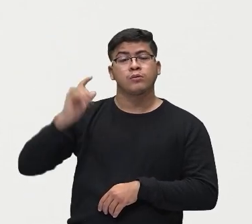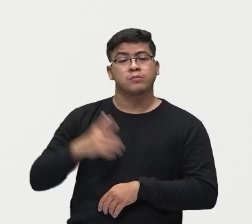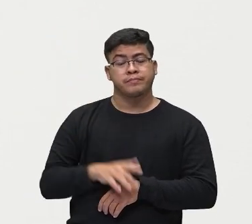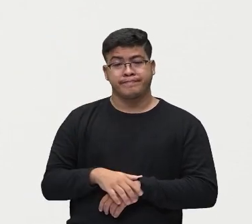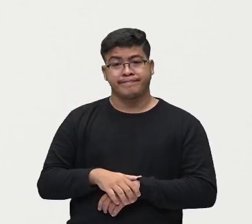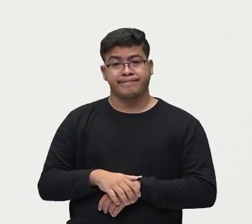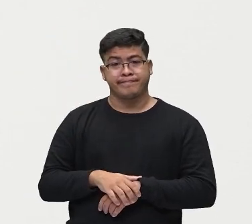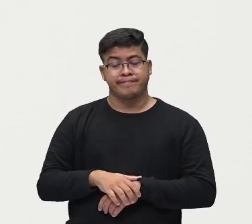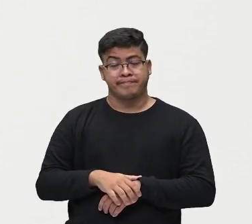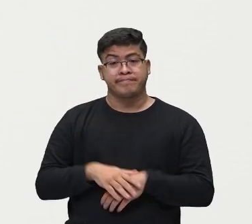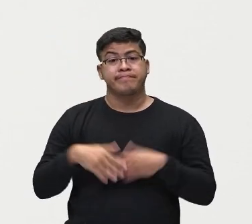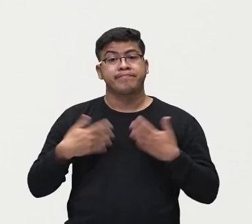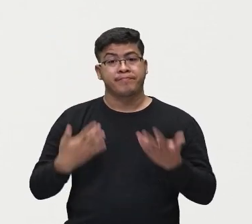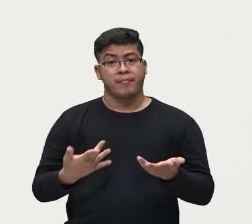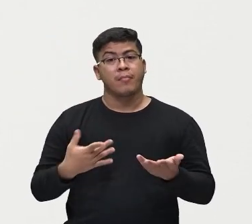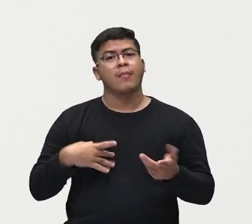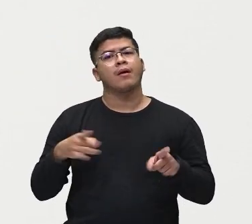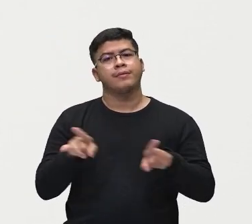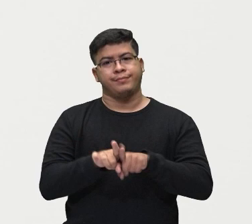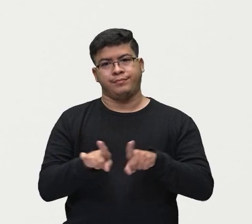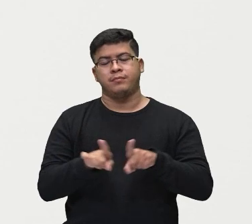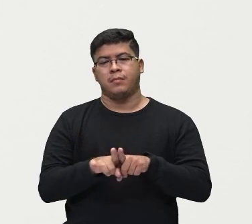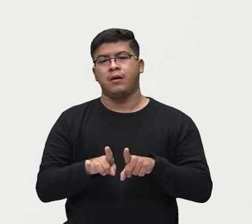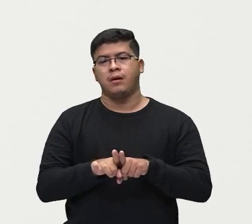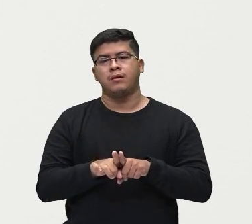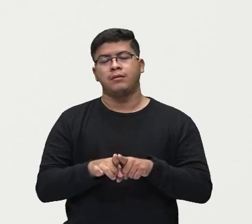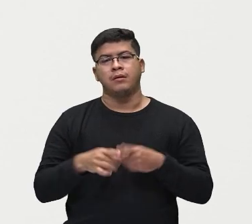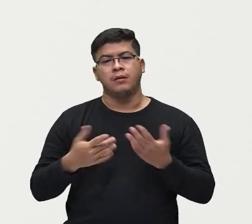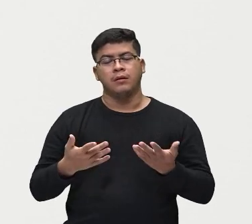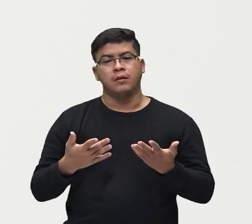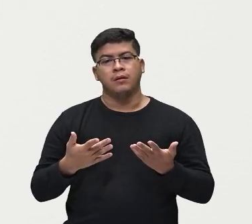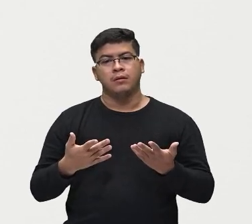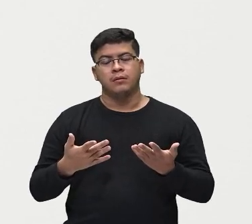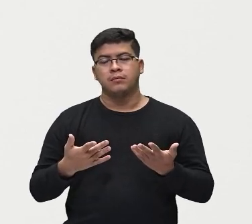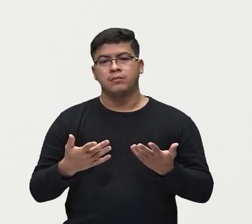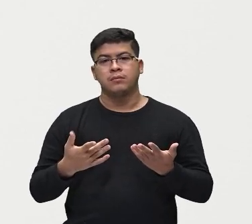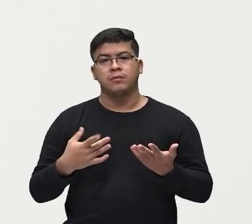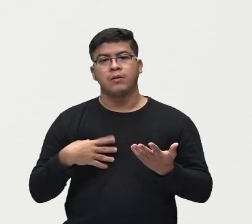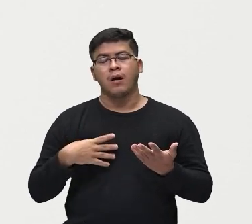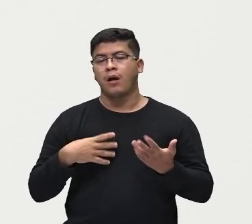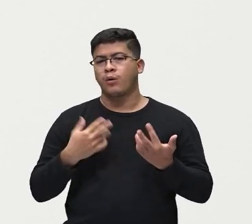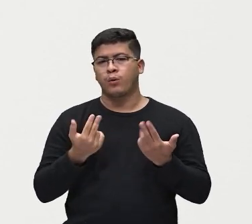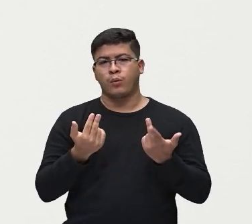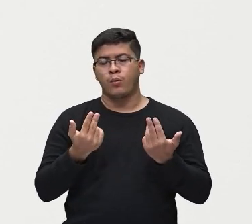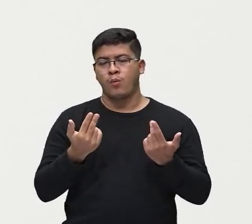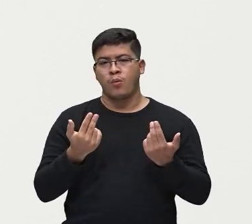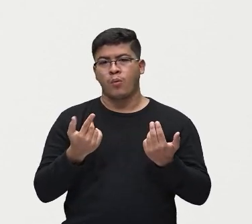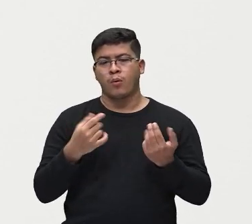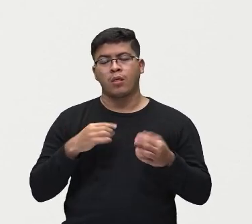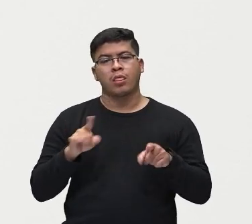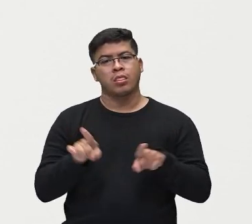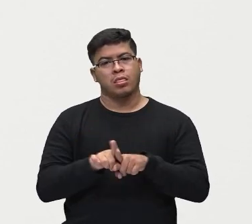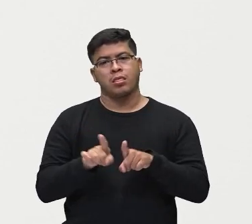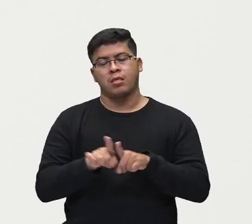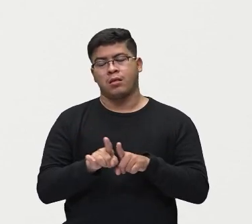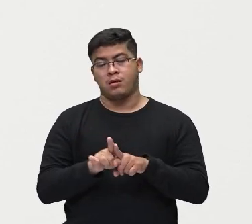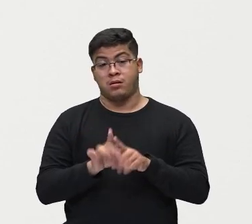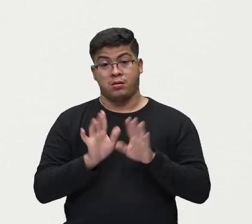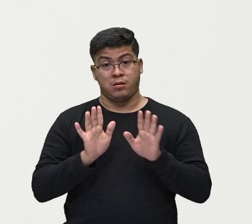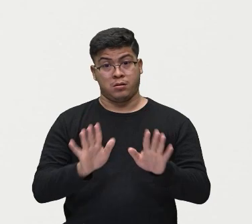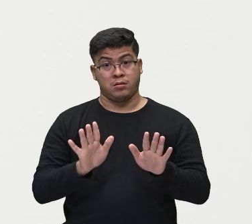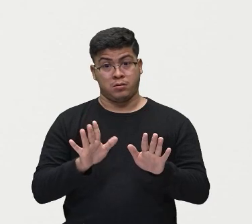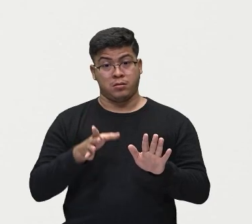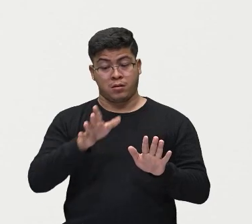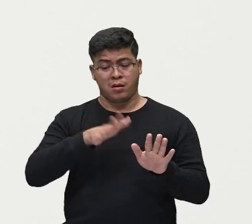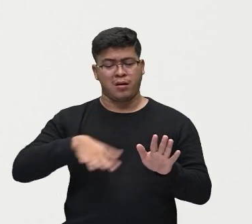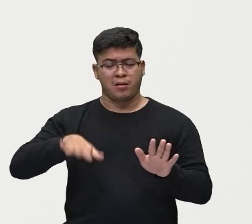também funciona. Ele também funciona dessa forma, aquecendo a água. Na nossa